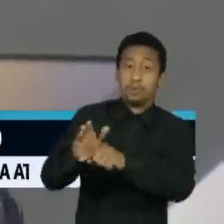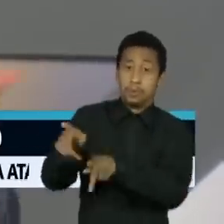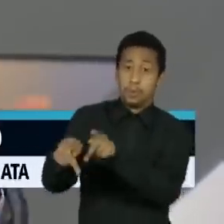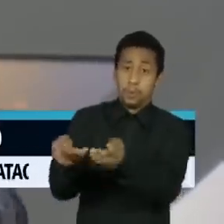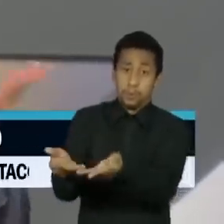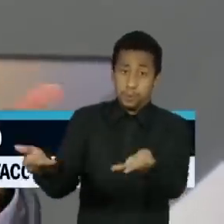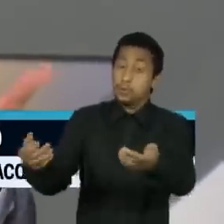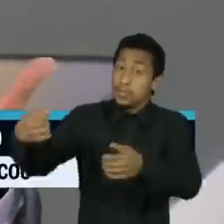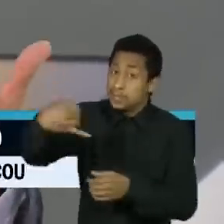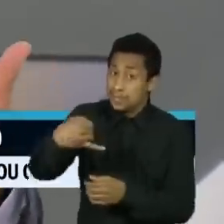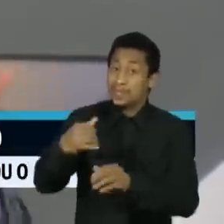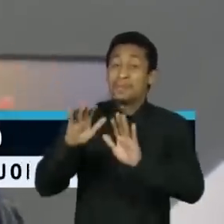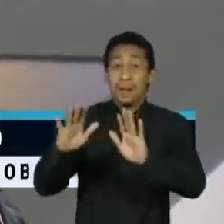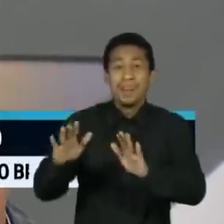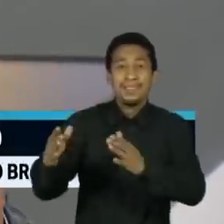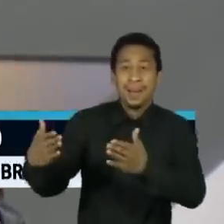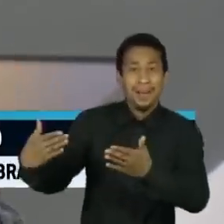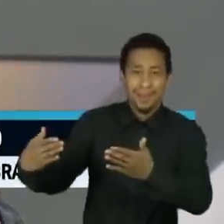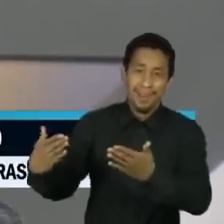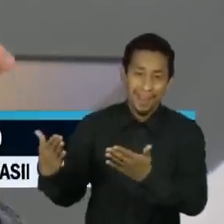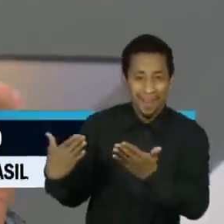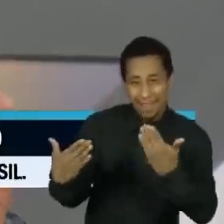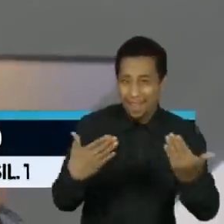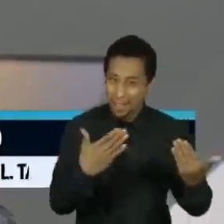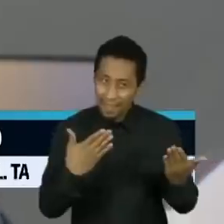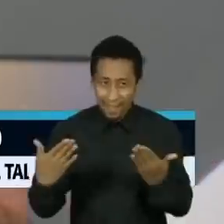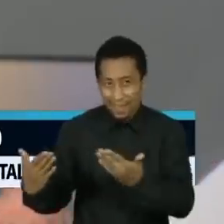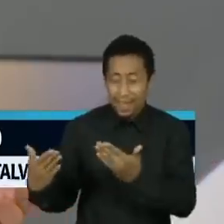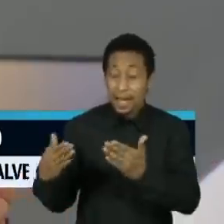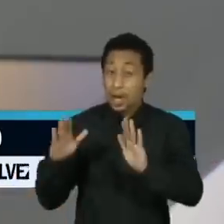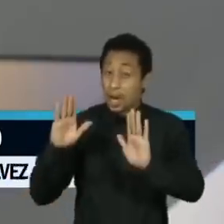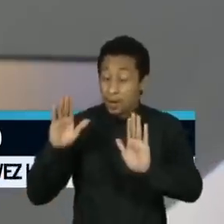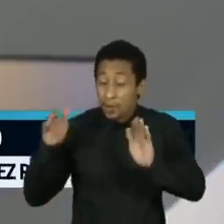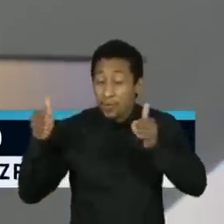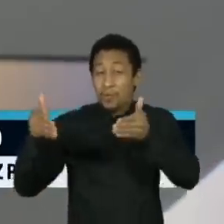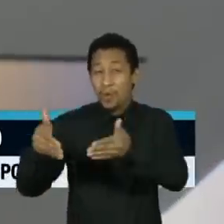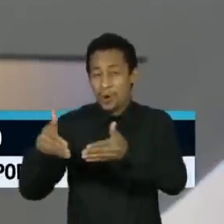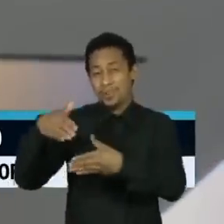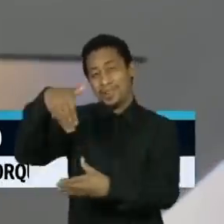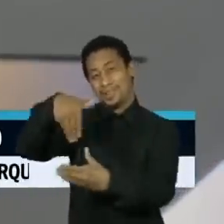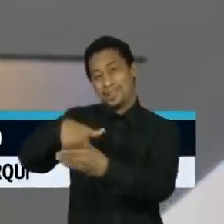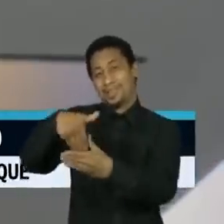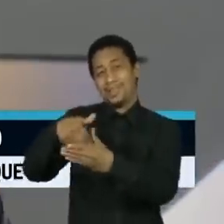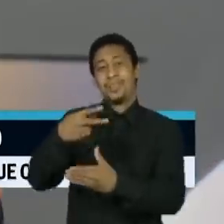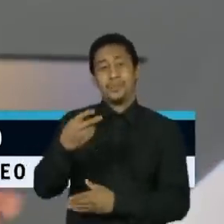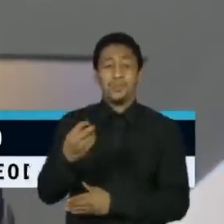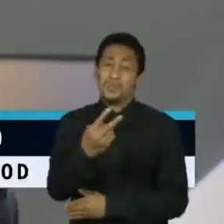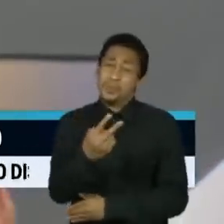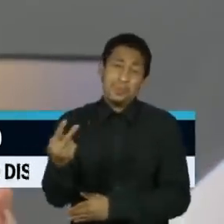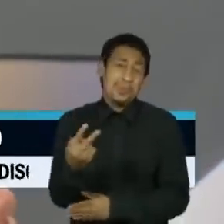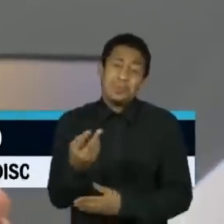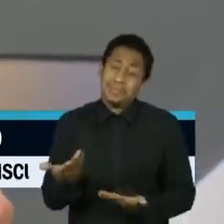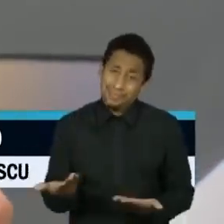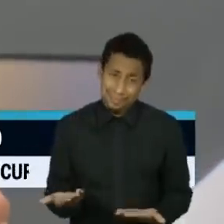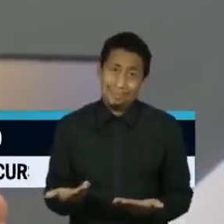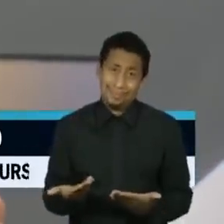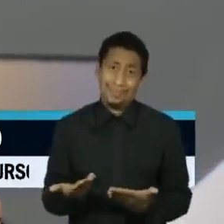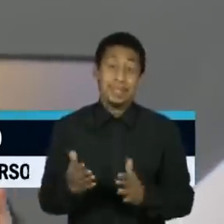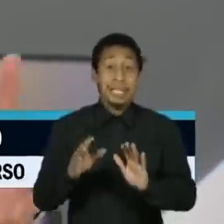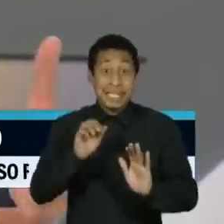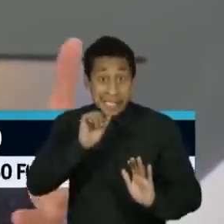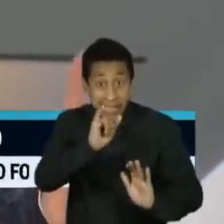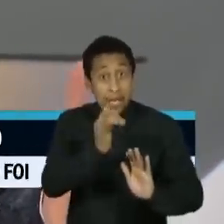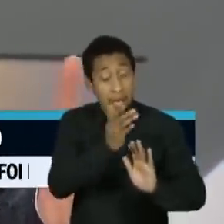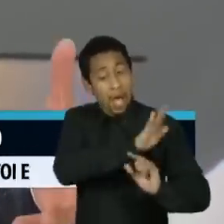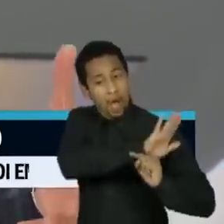é algo olhando para frente, olhando para as eleições. Porque, na verdade, se quisesse realmente reforçar o